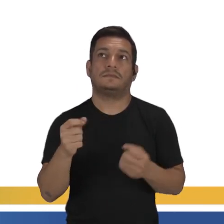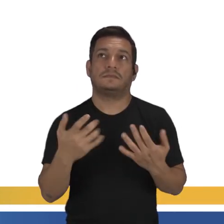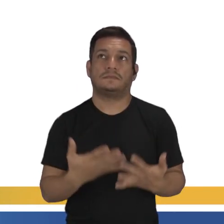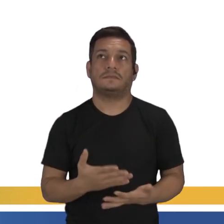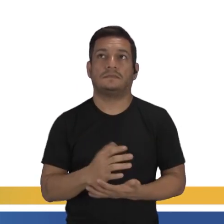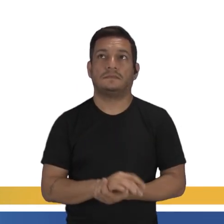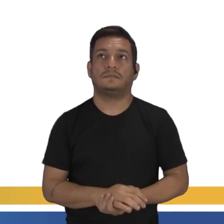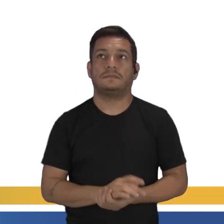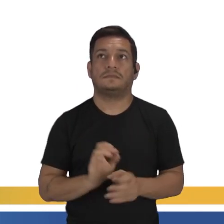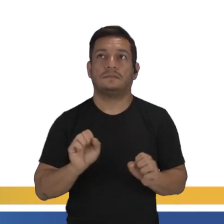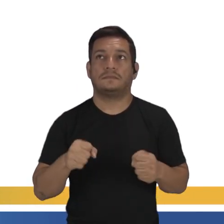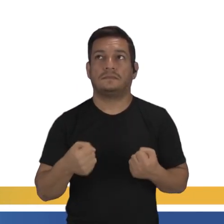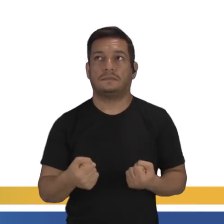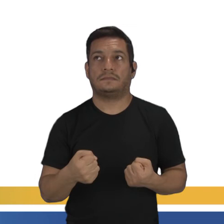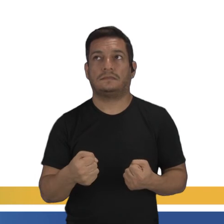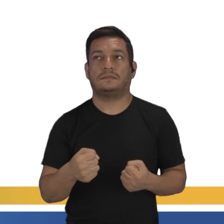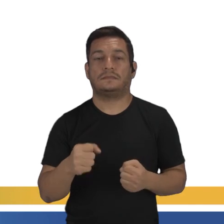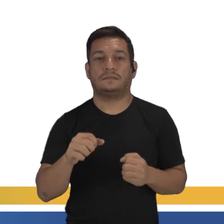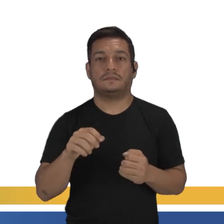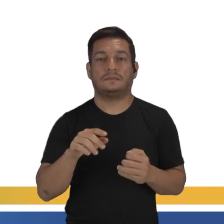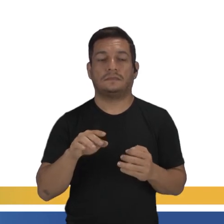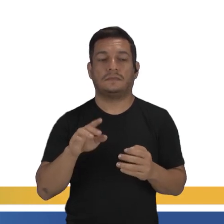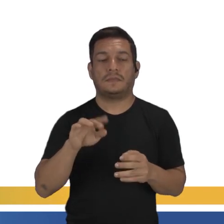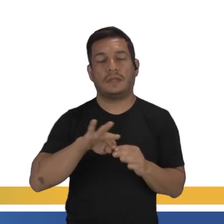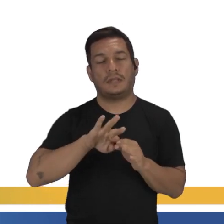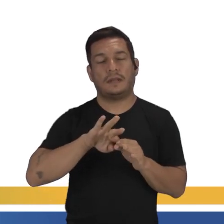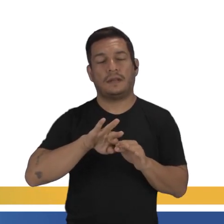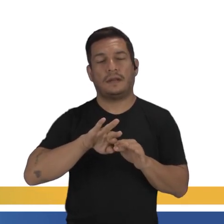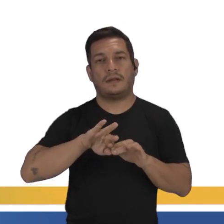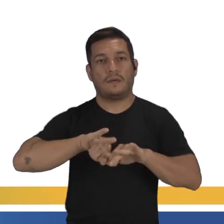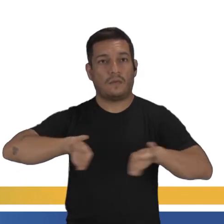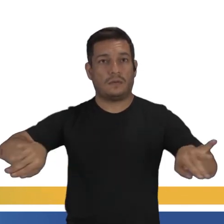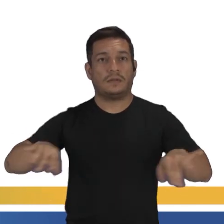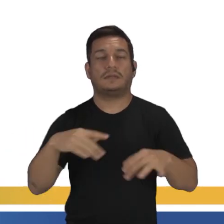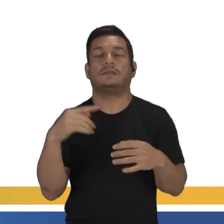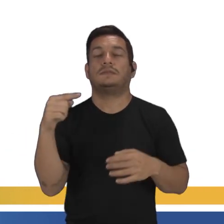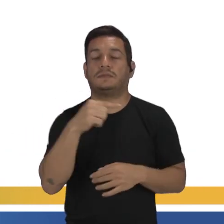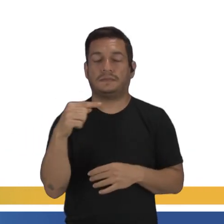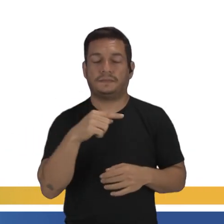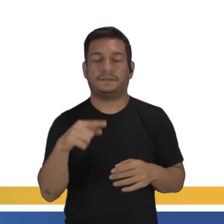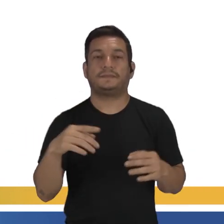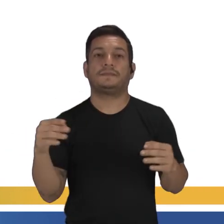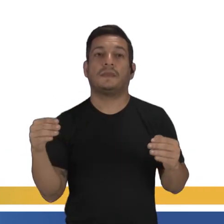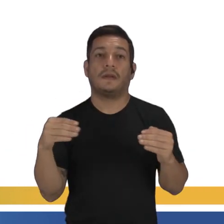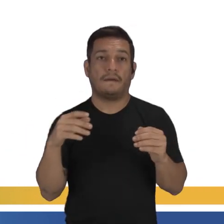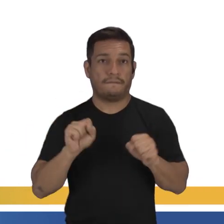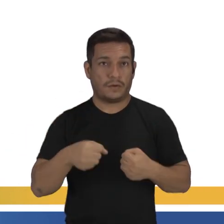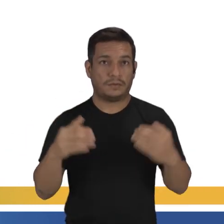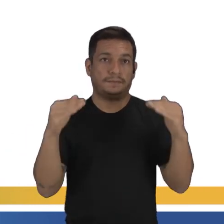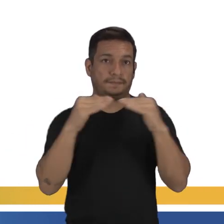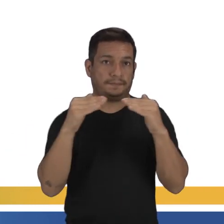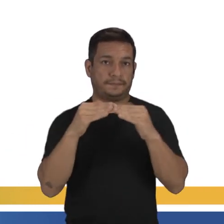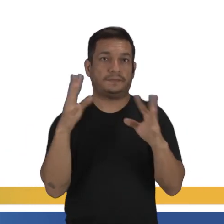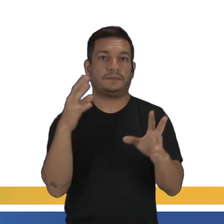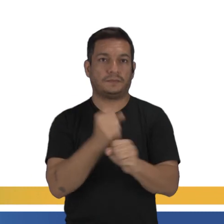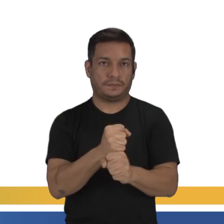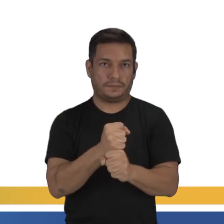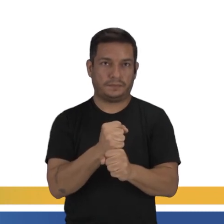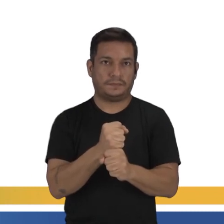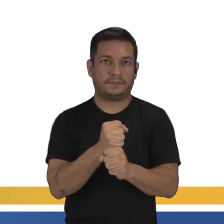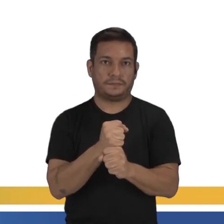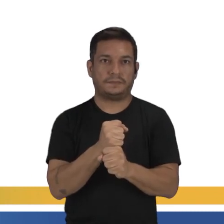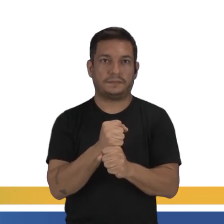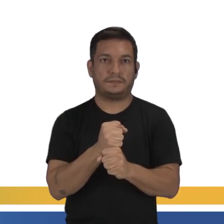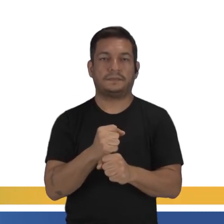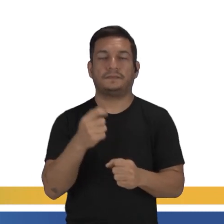determinada. Forças de sentidos contrários se subtraem. Forças de mesmo sentido somam-se. Então, vamos ver como é que fica